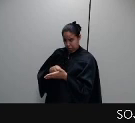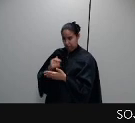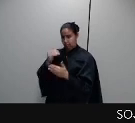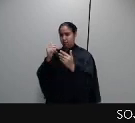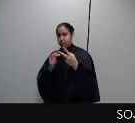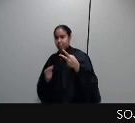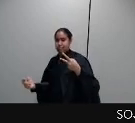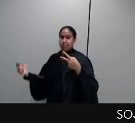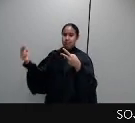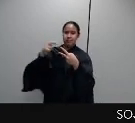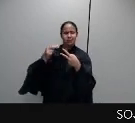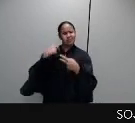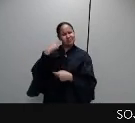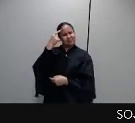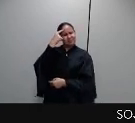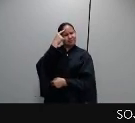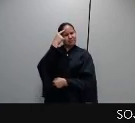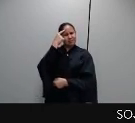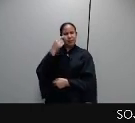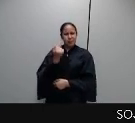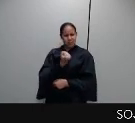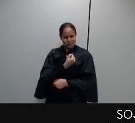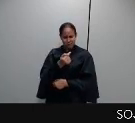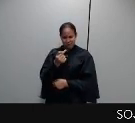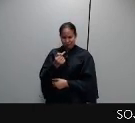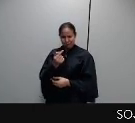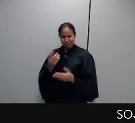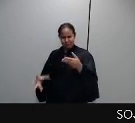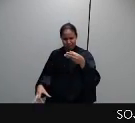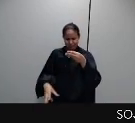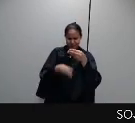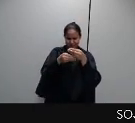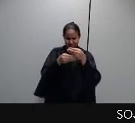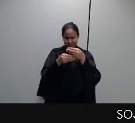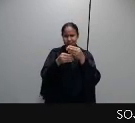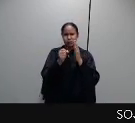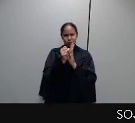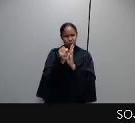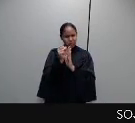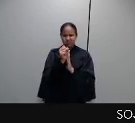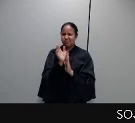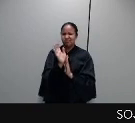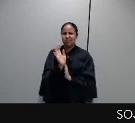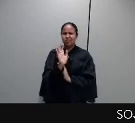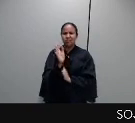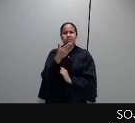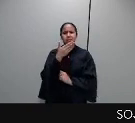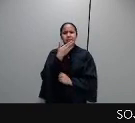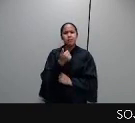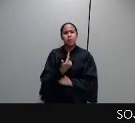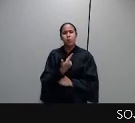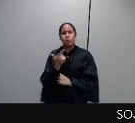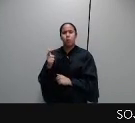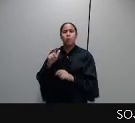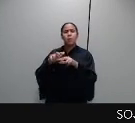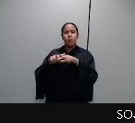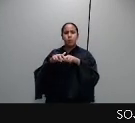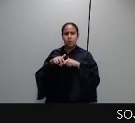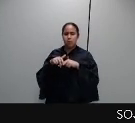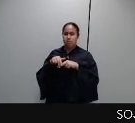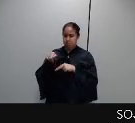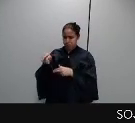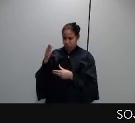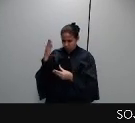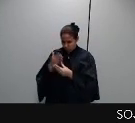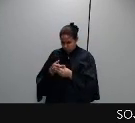me sinto determinará os autos a devolução dos Autos ao relator exame do mérito do recurso Ou pelo